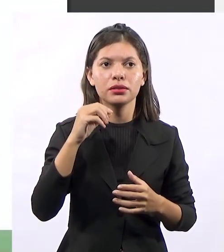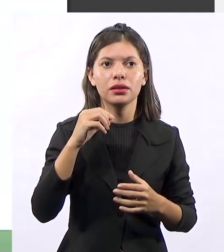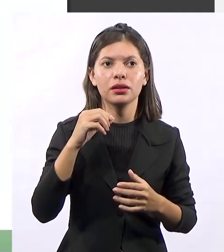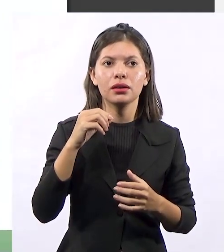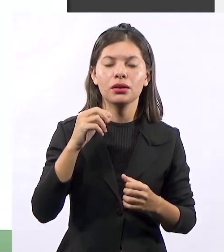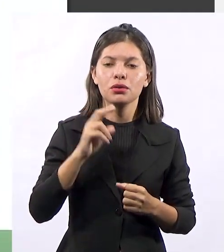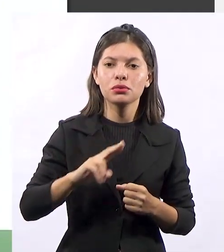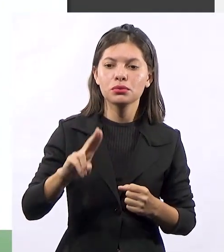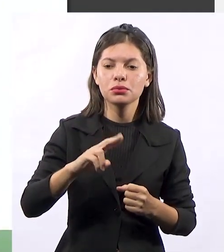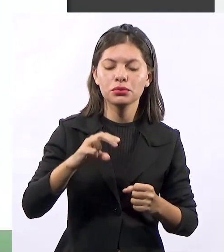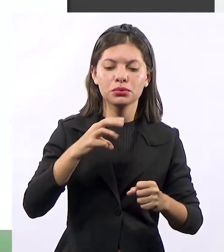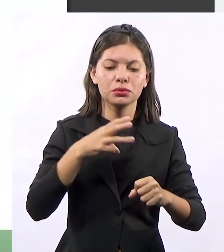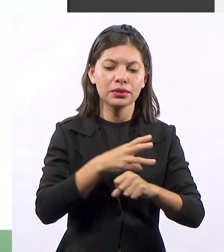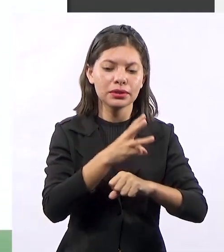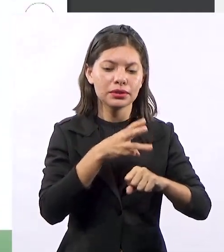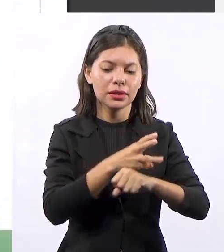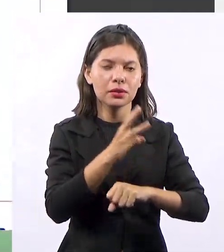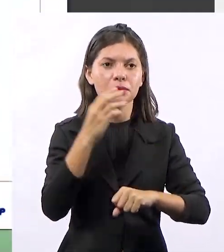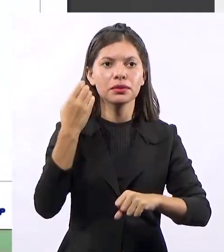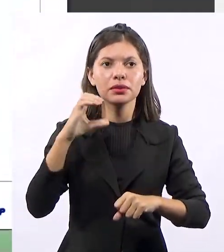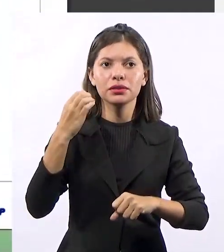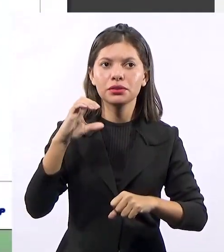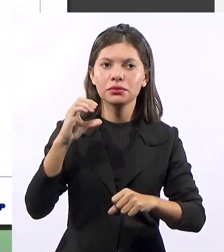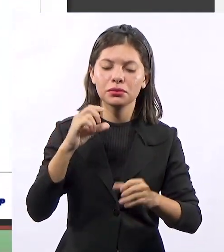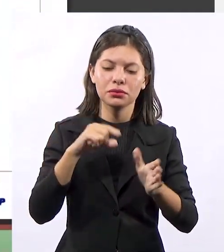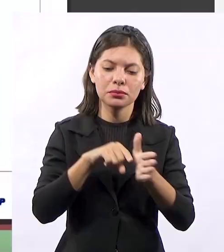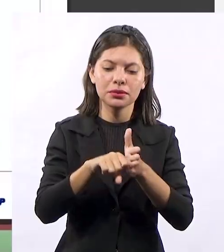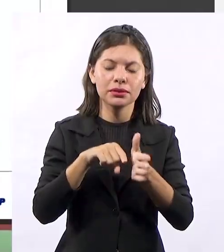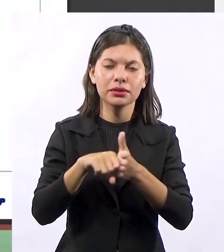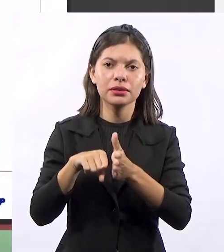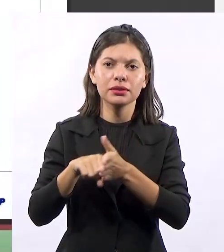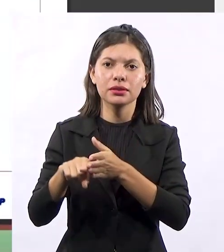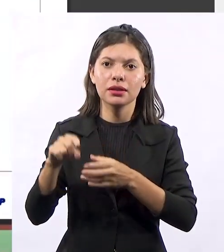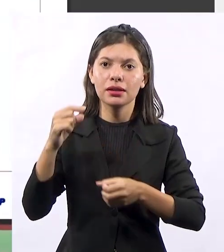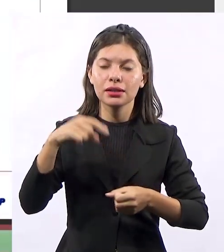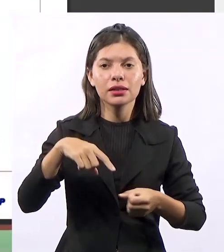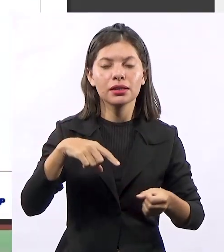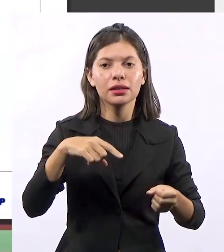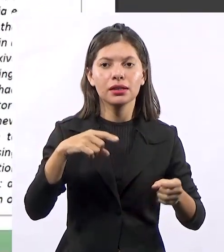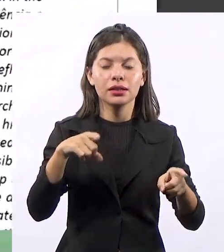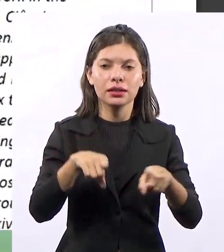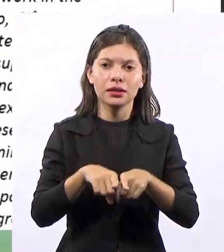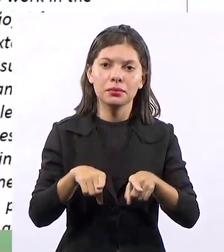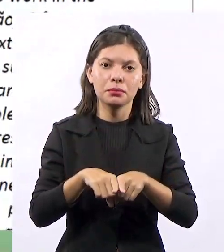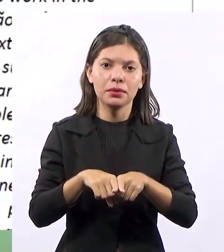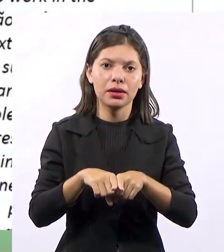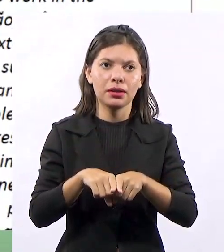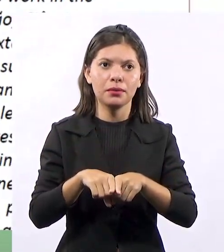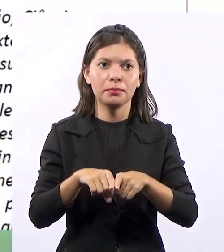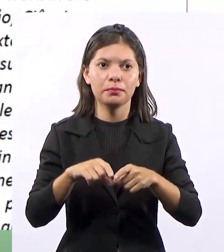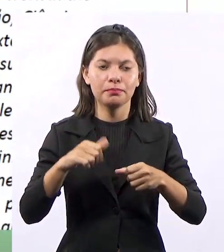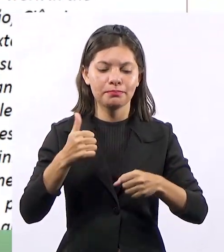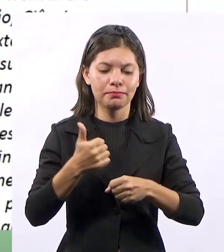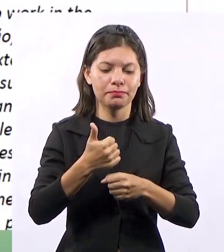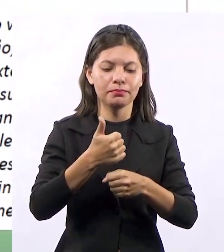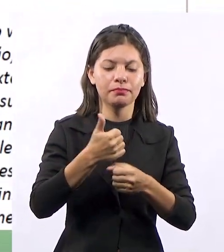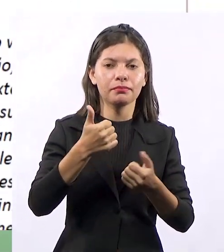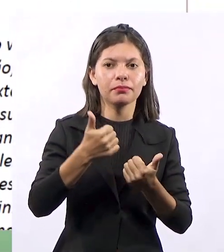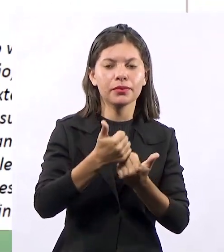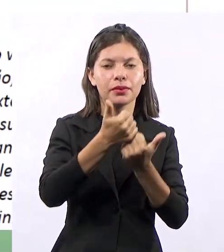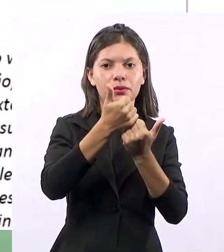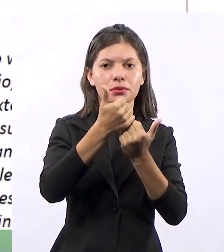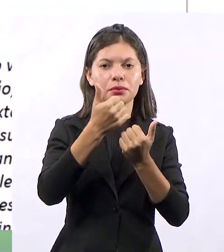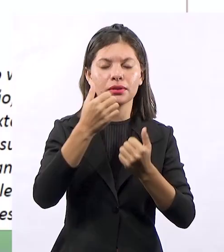uso do WhatsApp é um texto mais científico, decorrente de uma pesquisa, e aqui eu também vou ter ancoragem científica. Então, olha